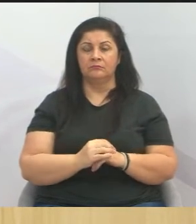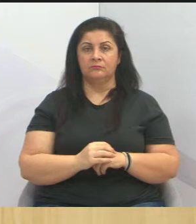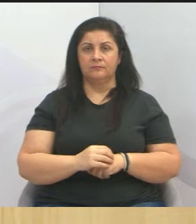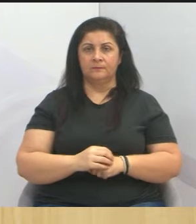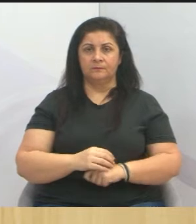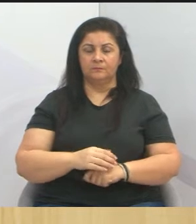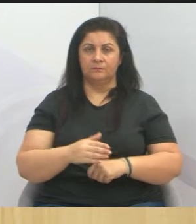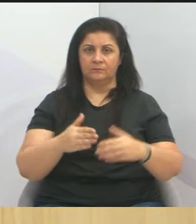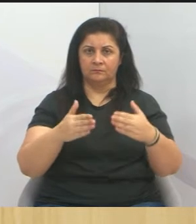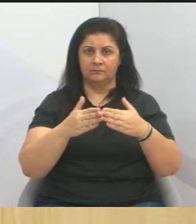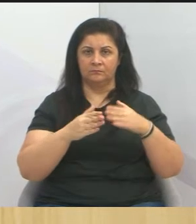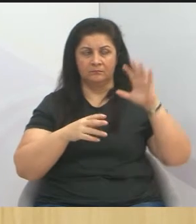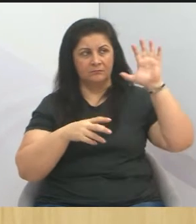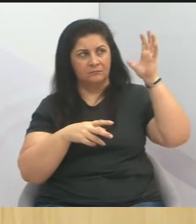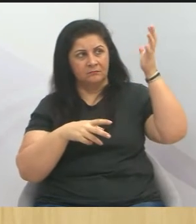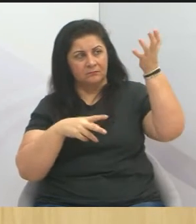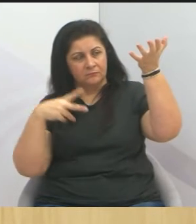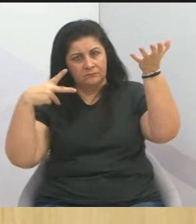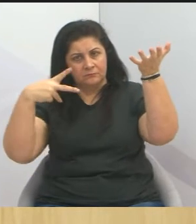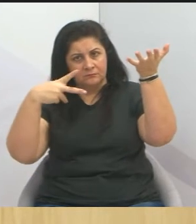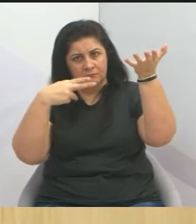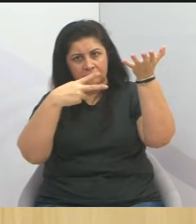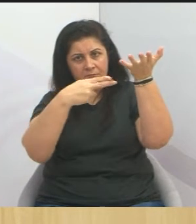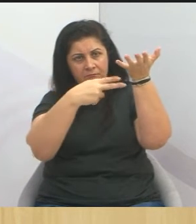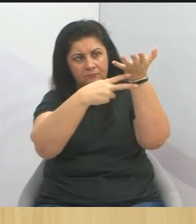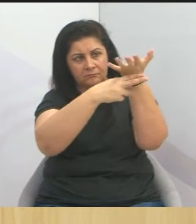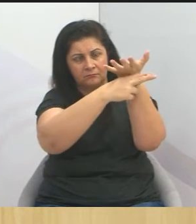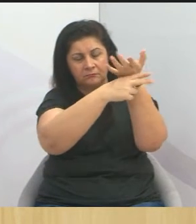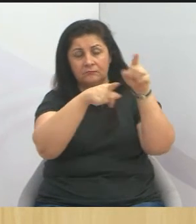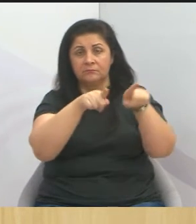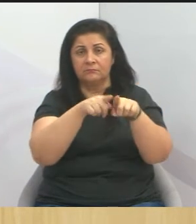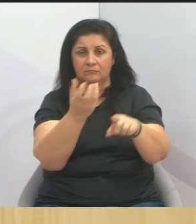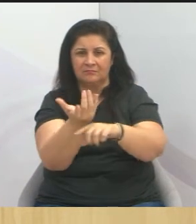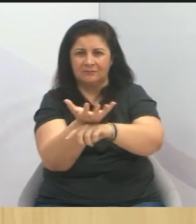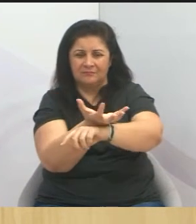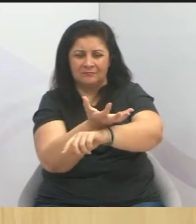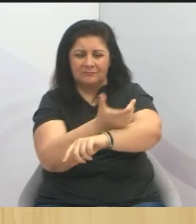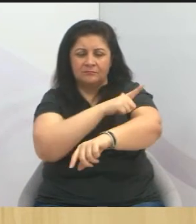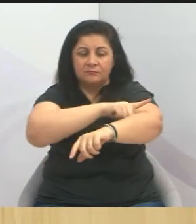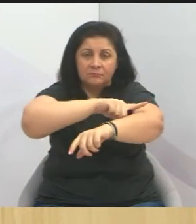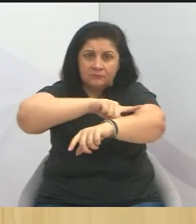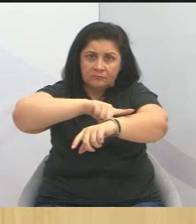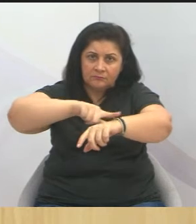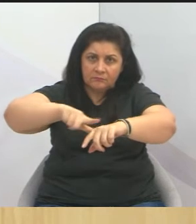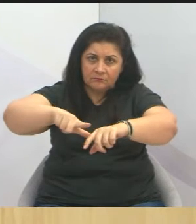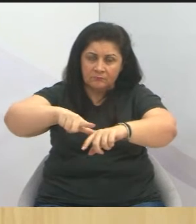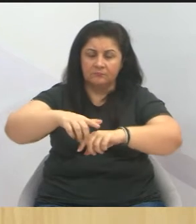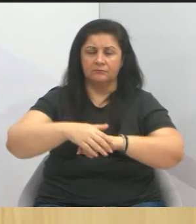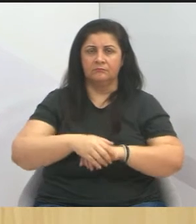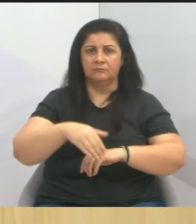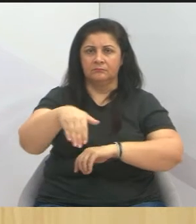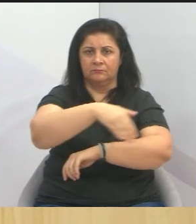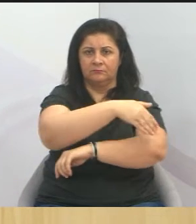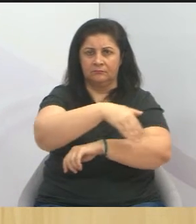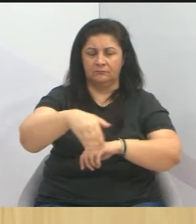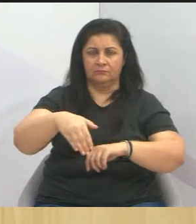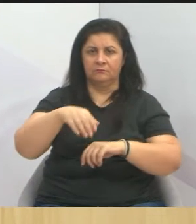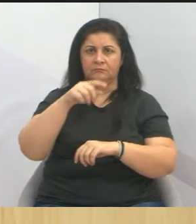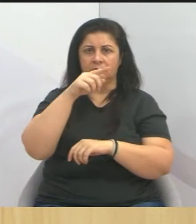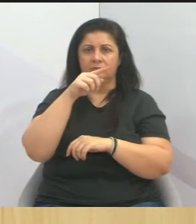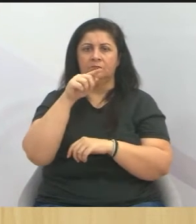solicitando poda das árvores e limpeza do mato as mais da rodovia General